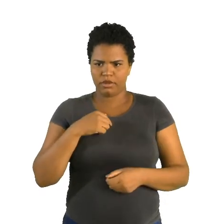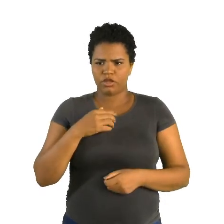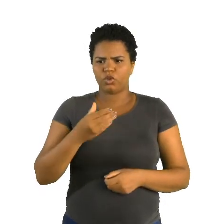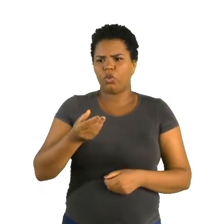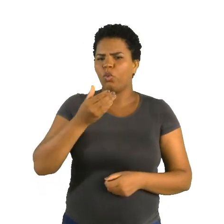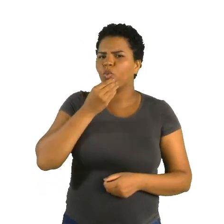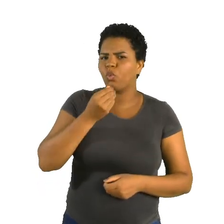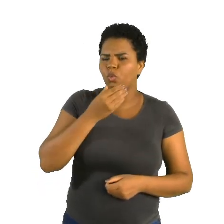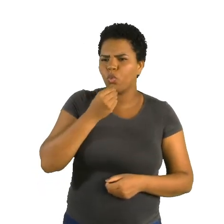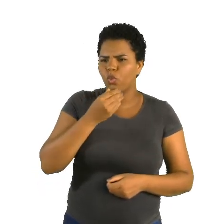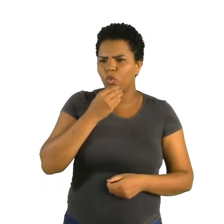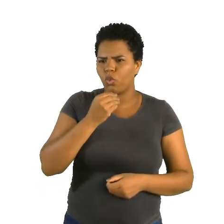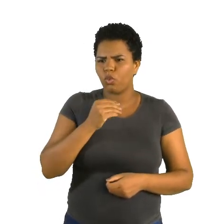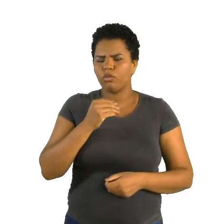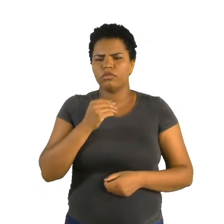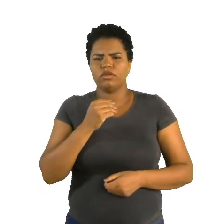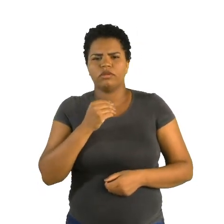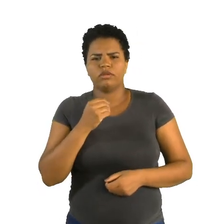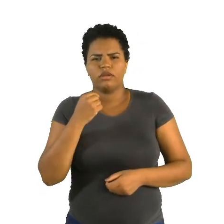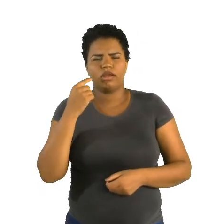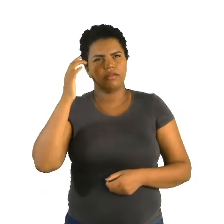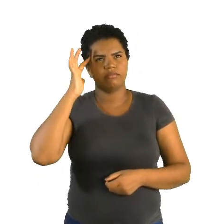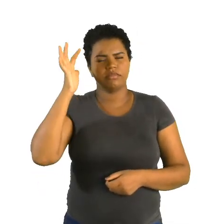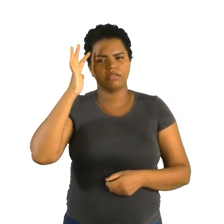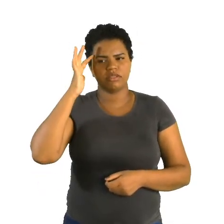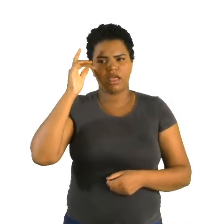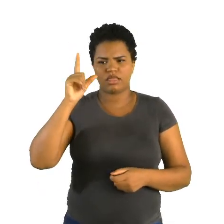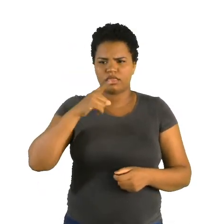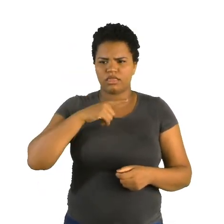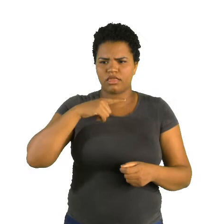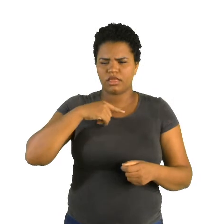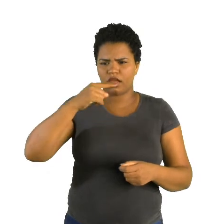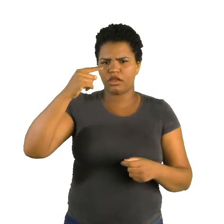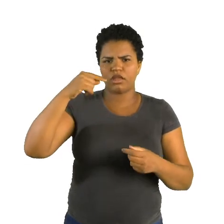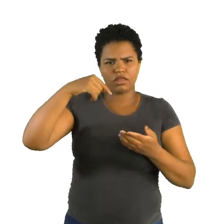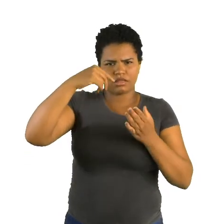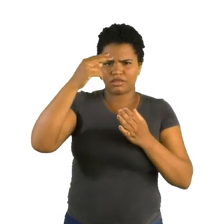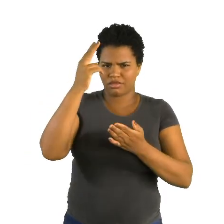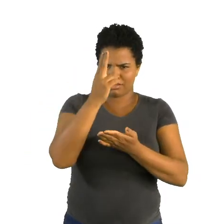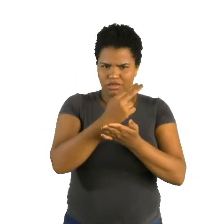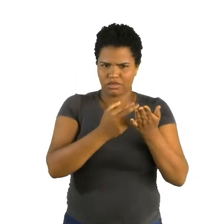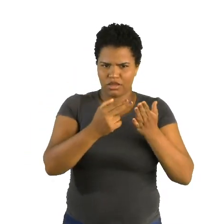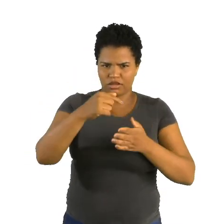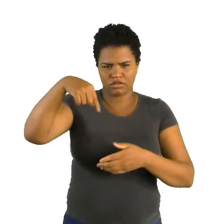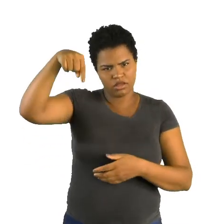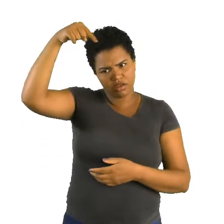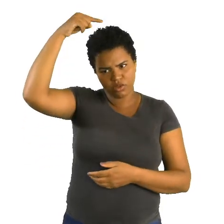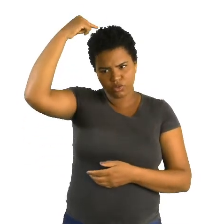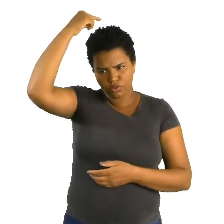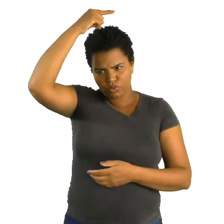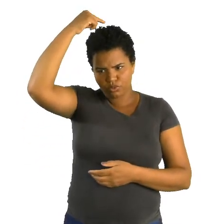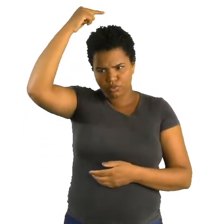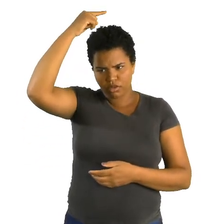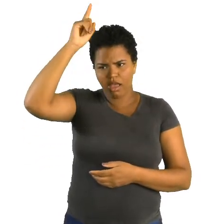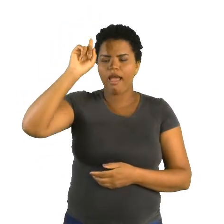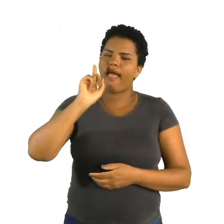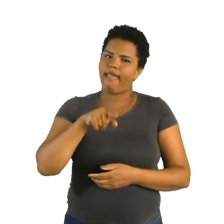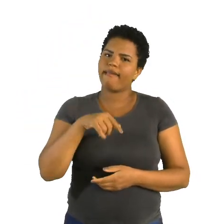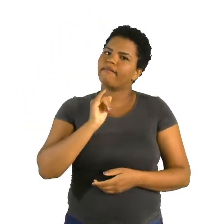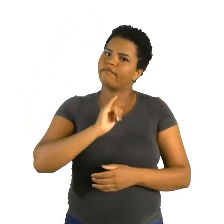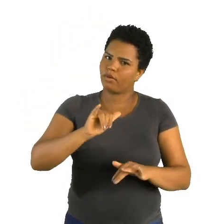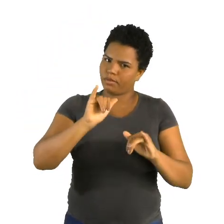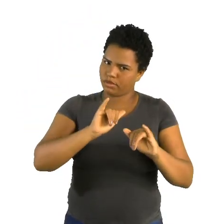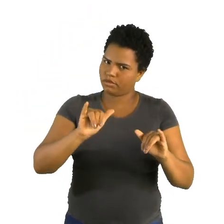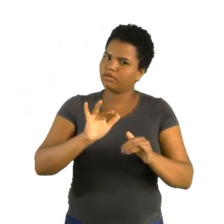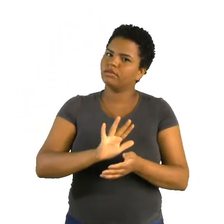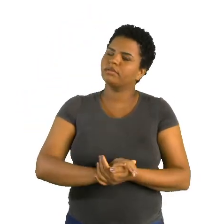é Titi, tem lá uns sinais gráficos em cima da cabeça dele? Tudo isso são informações. Então vamos